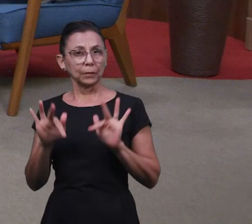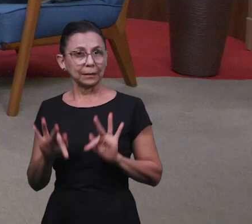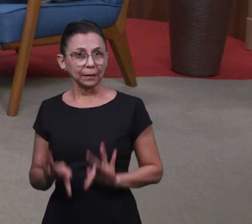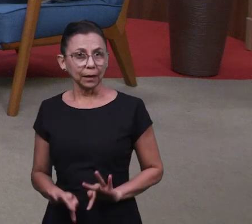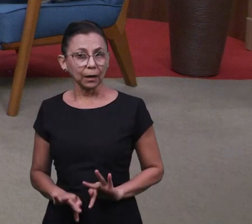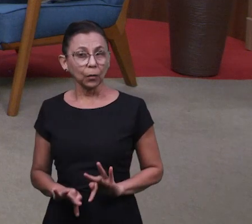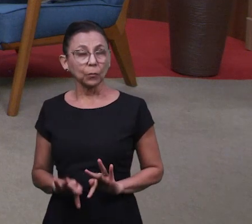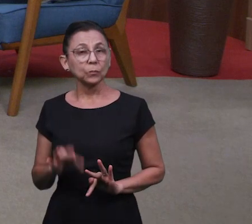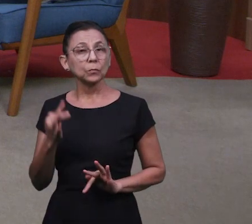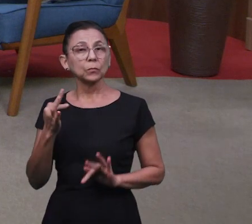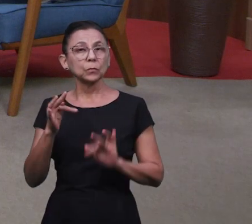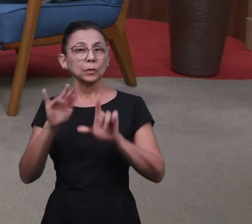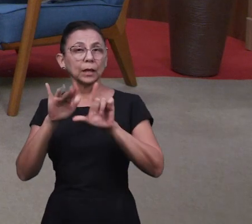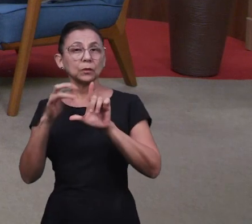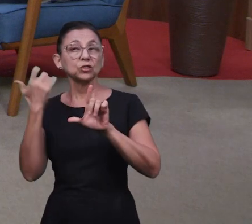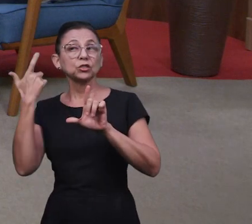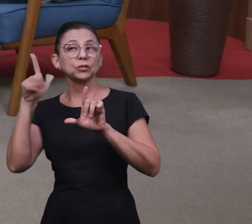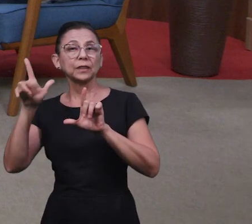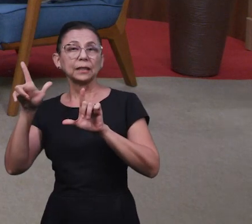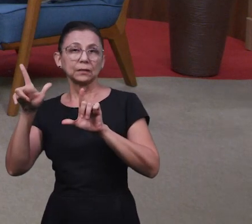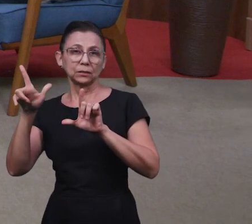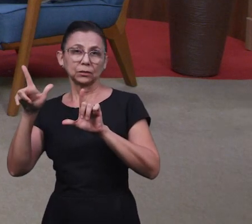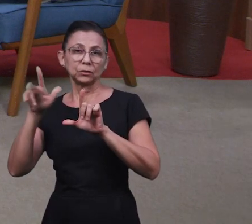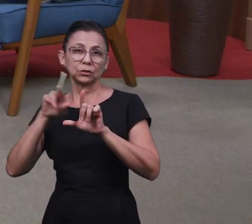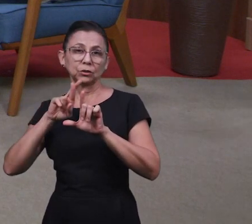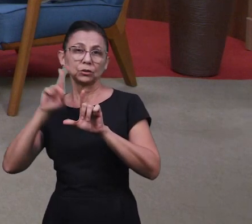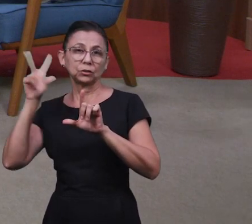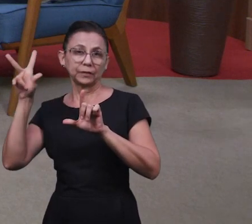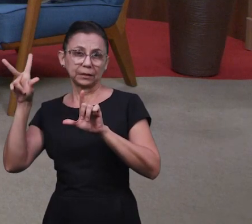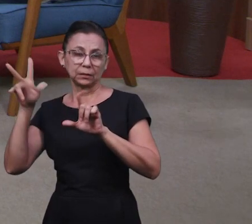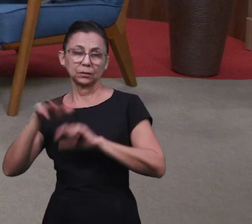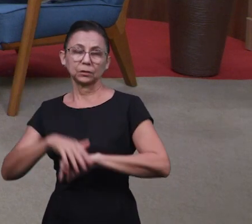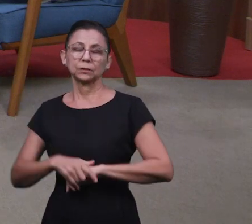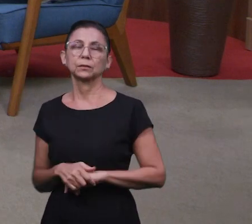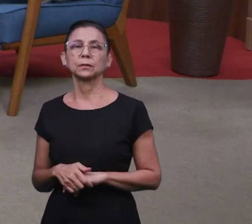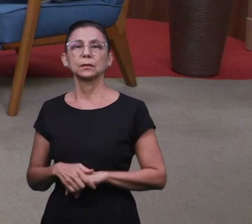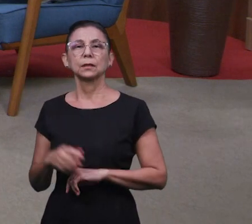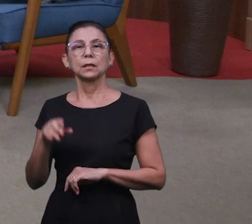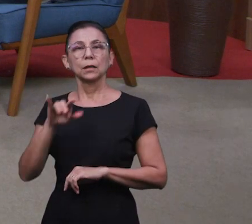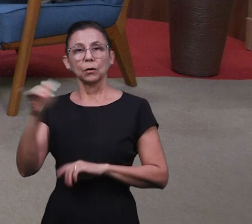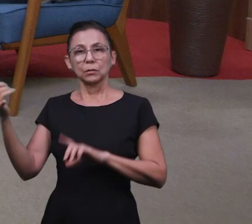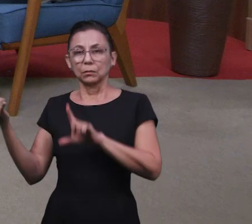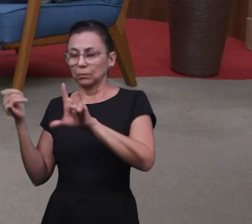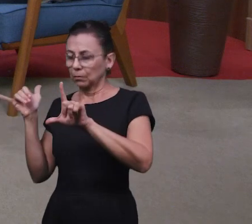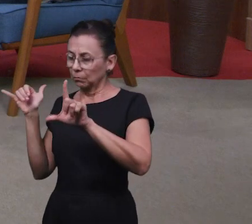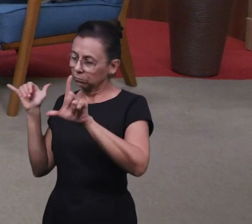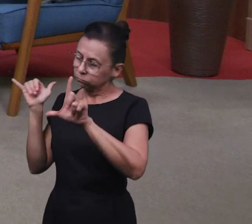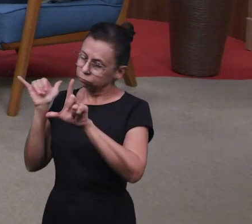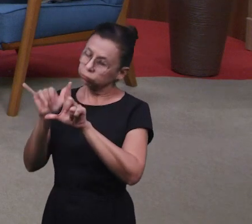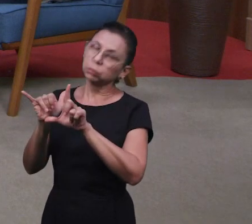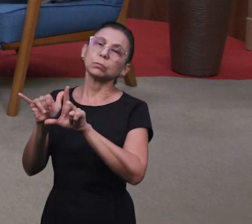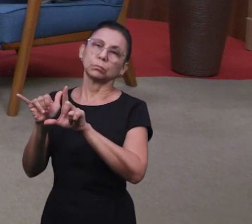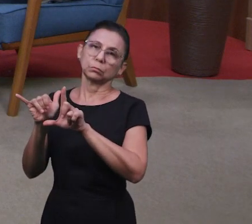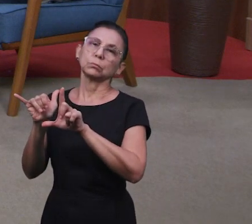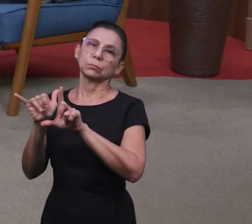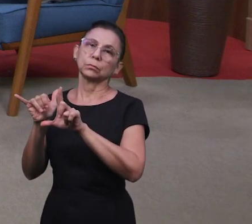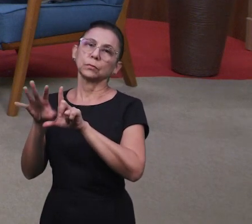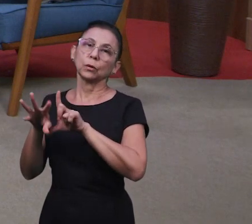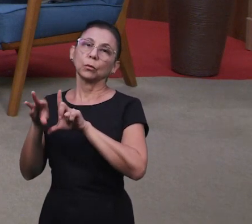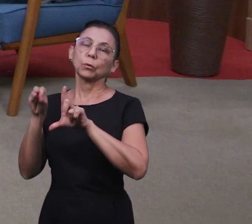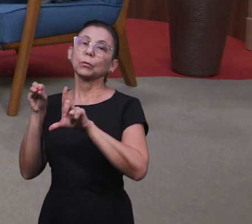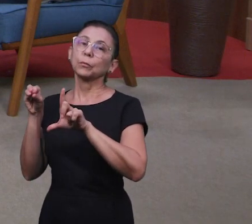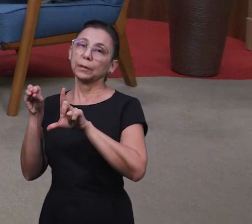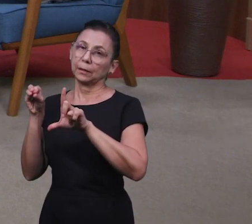QR Code, mas agora ele tem uma função um pouco diferente. Ao você apontar a câmera do seu celular para ele, o seu aparelho vai